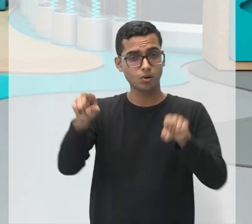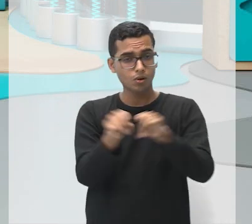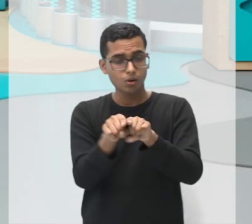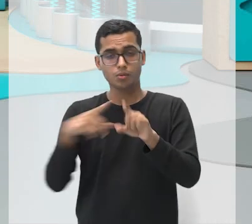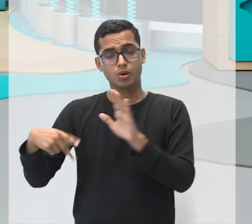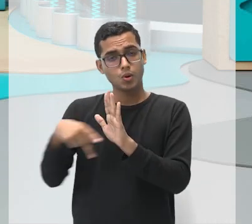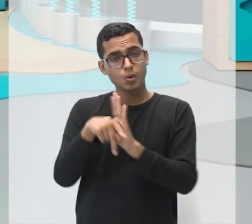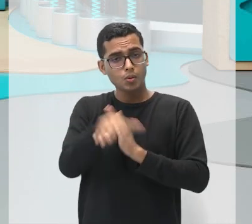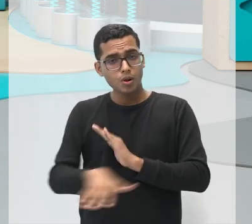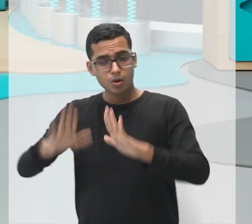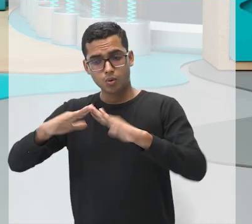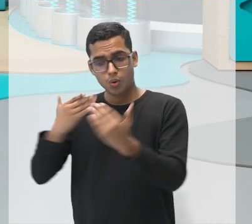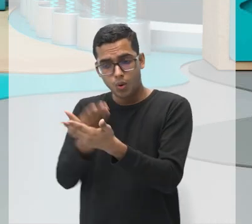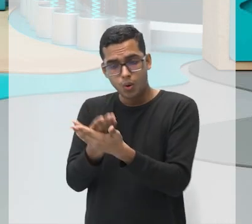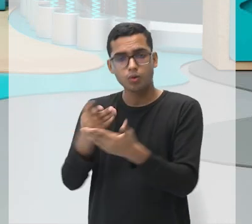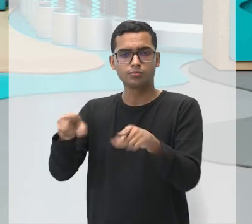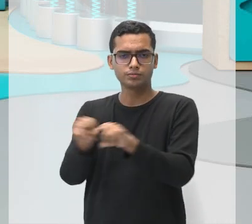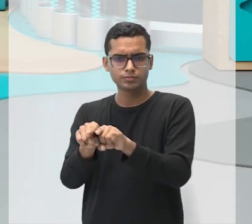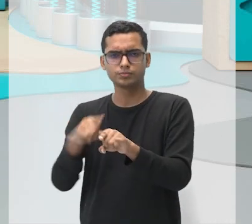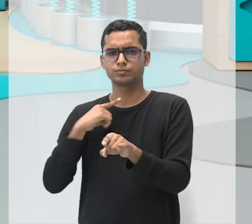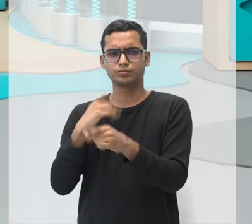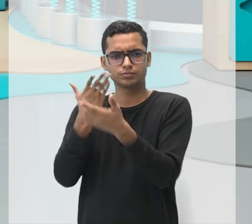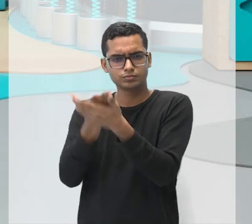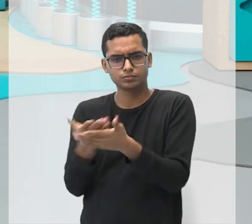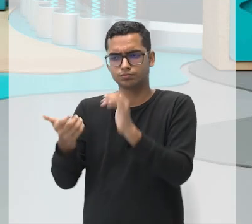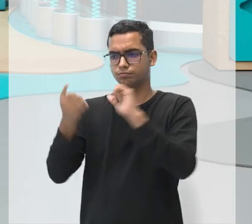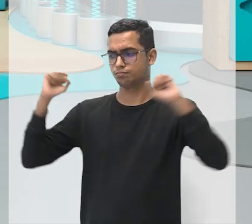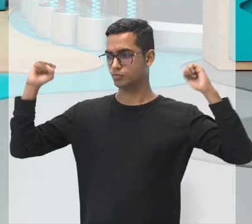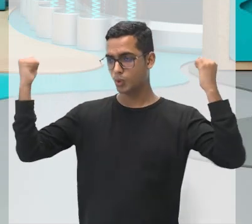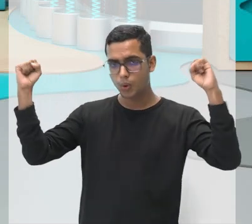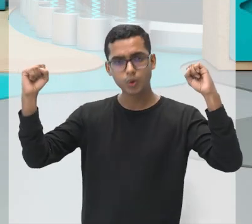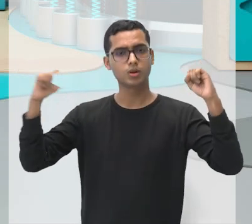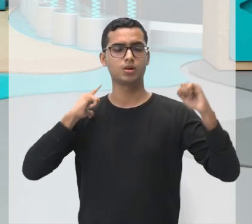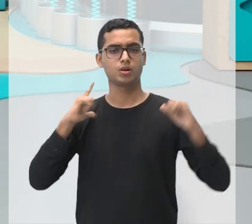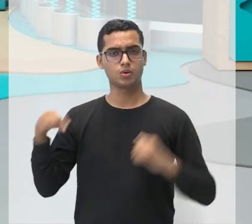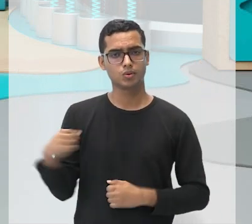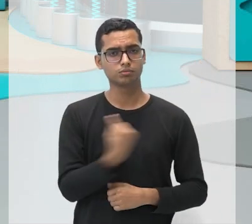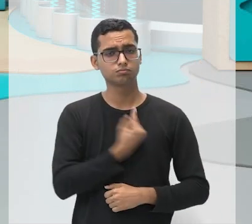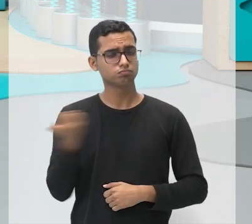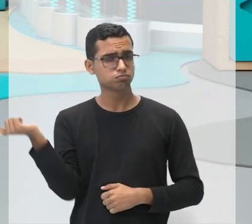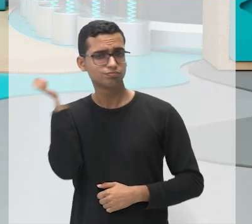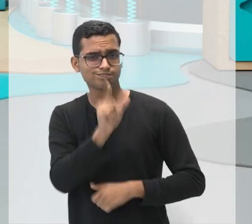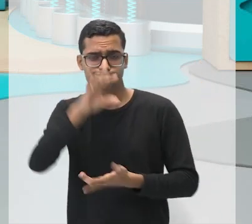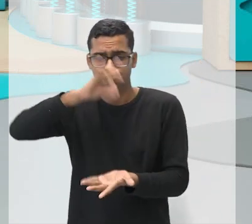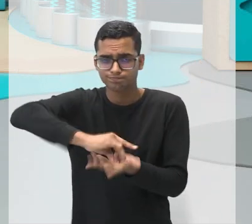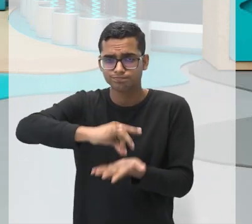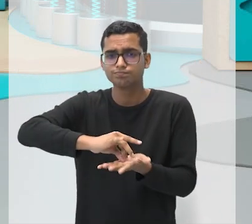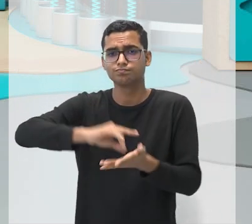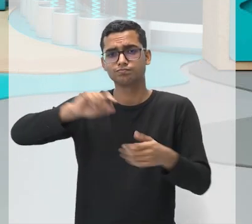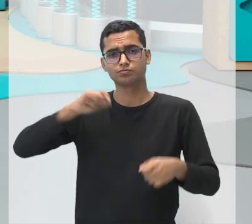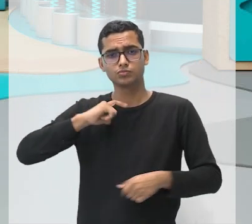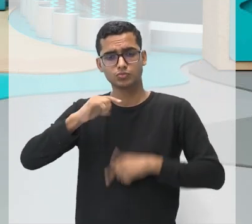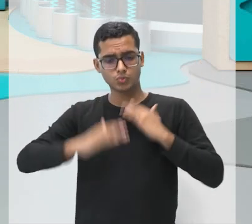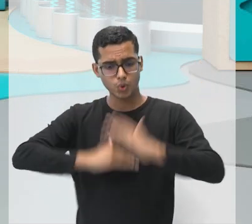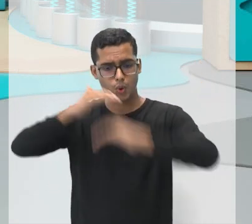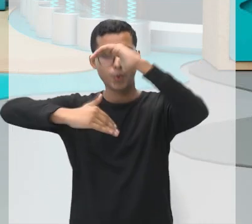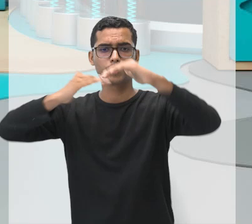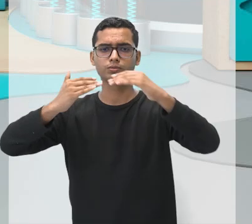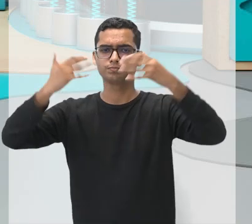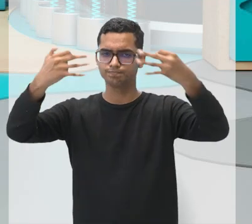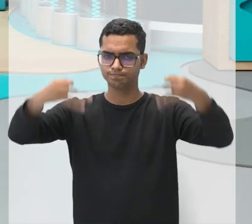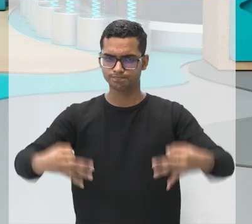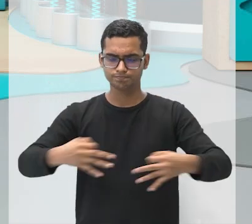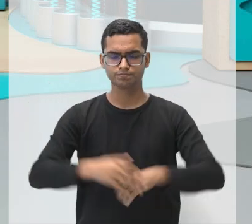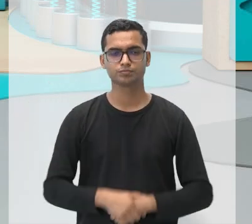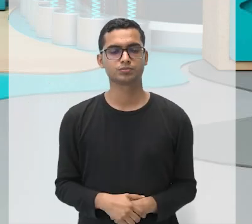de educação física, para que aconteça, para que a gente consiga executar esse desenvolvimento. E